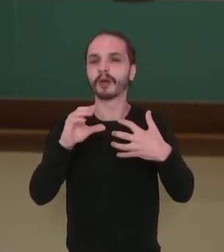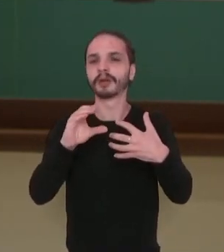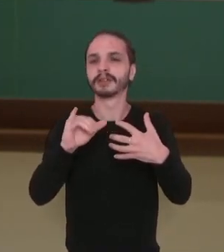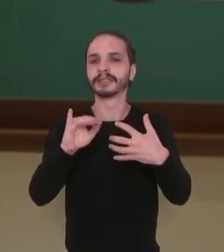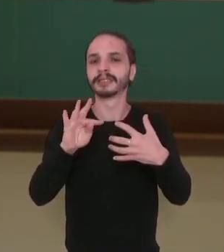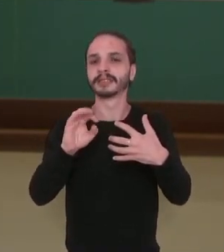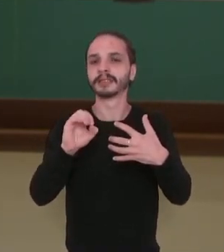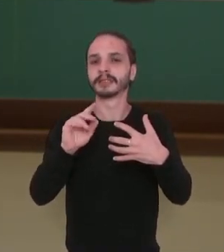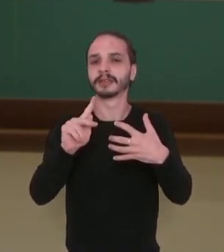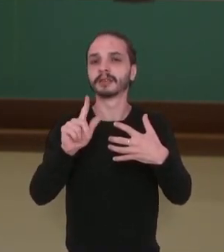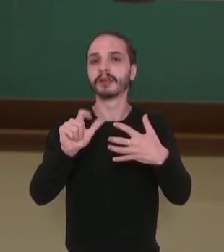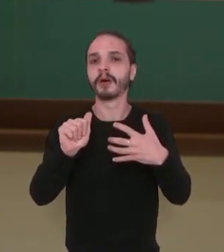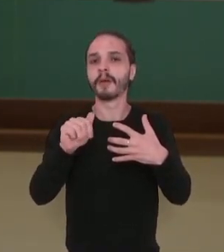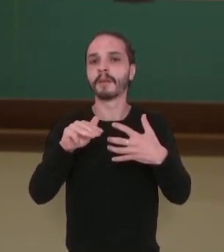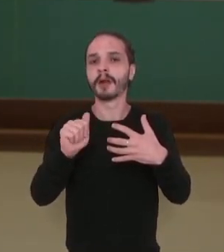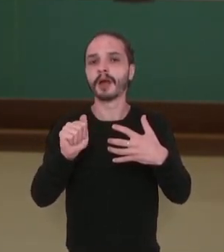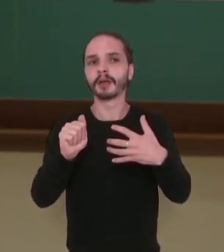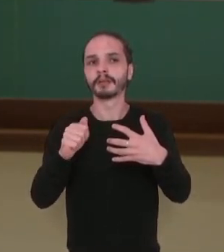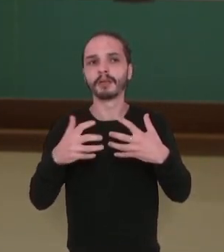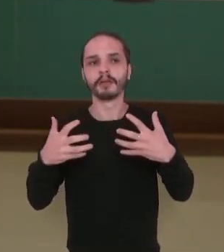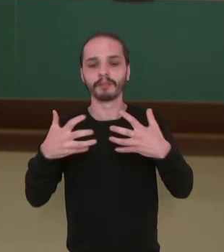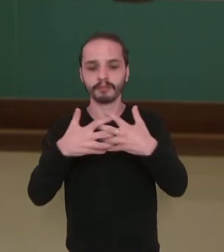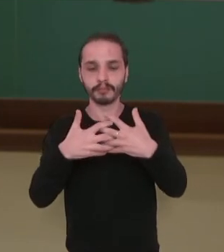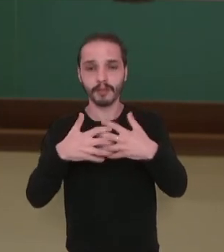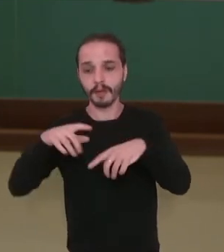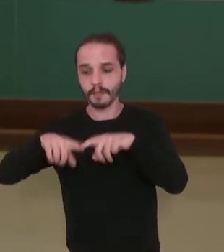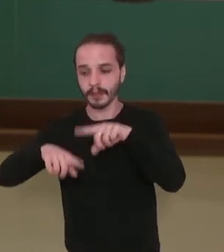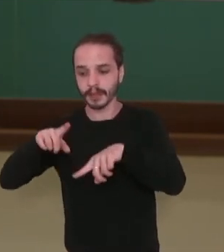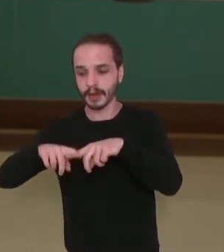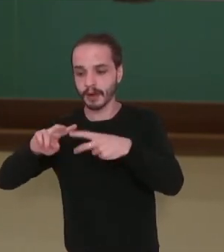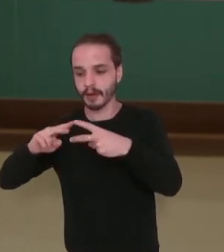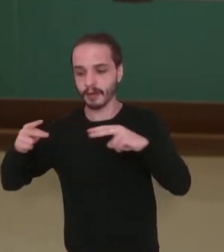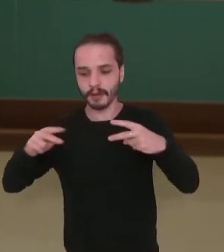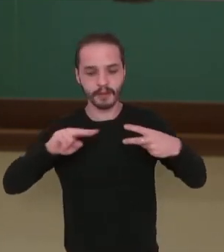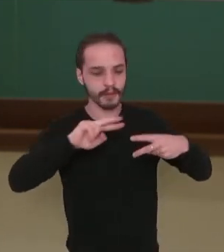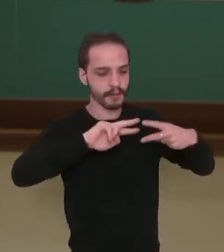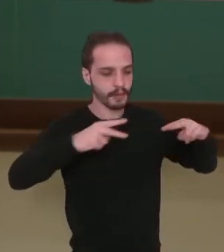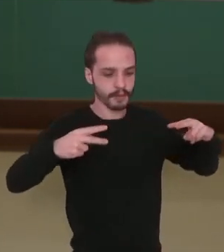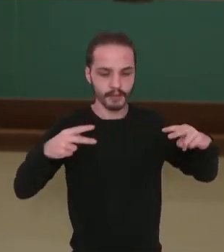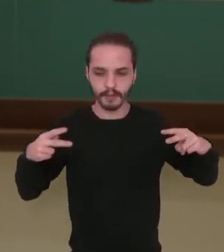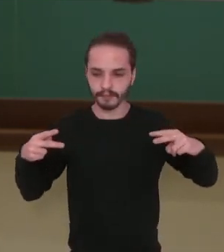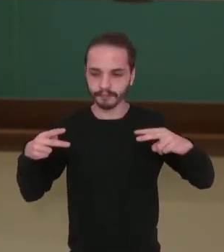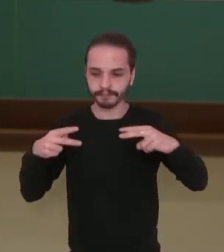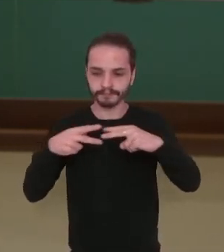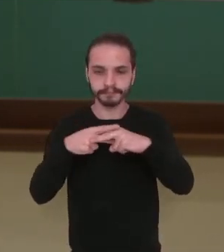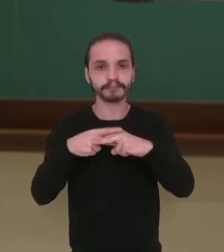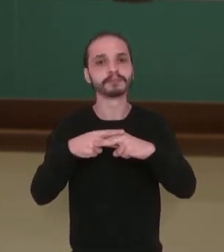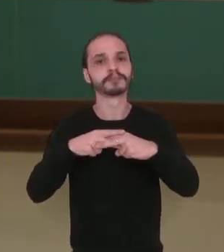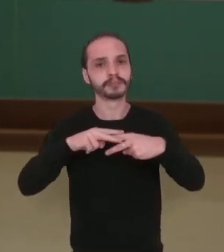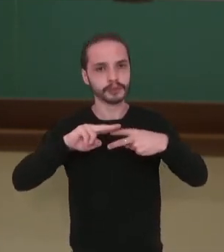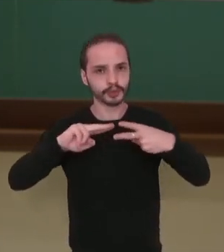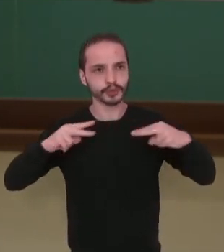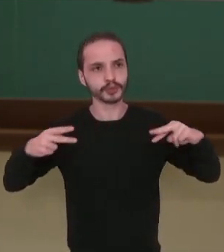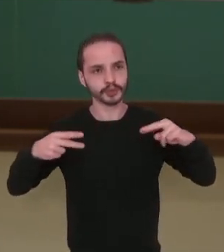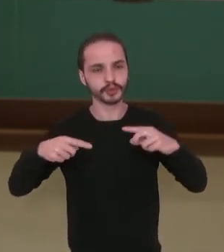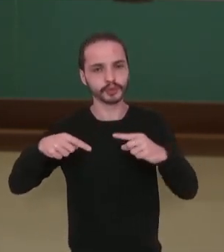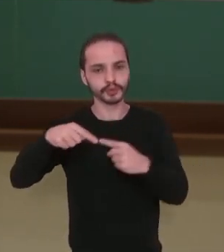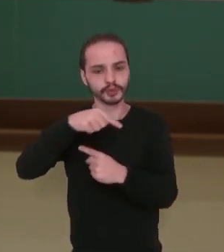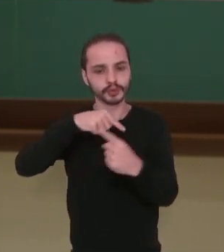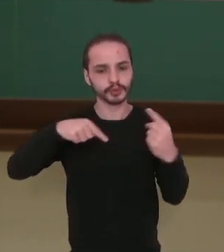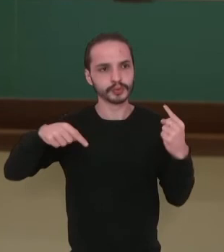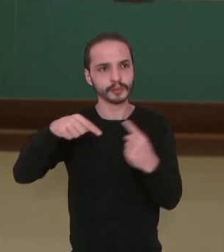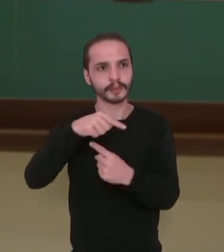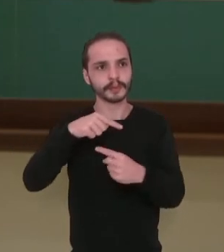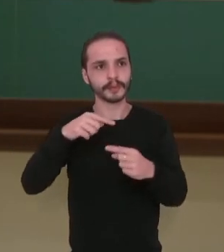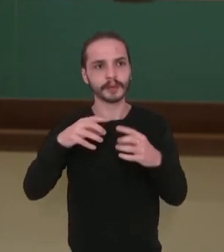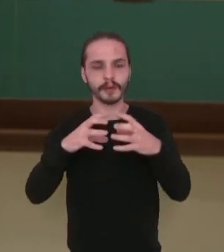e ocorre o quê? A troca do material genético, certo? Posteriormente a célula, olha aqui, ó, ela vai se